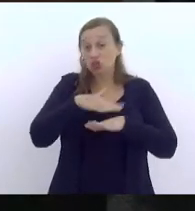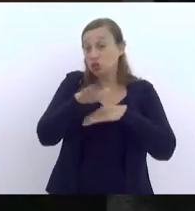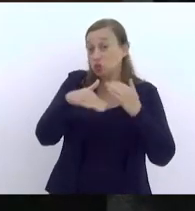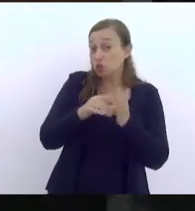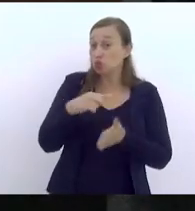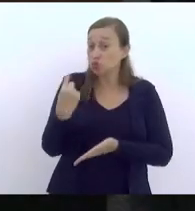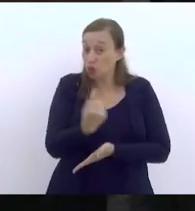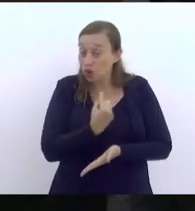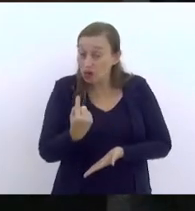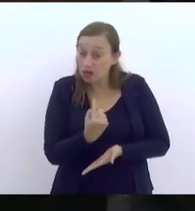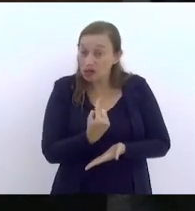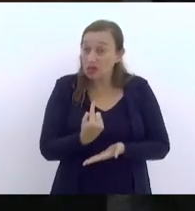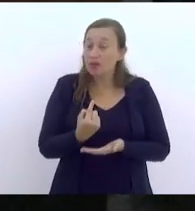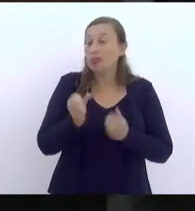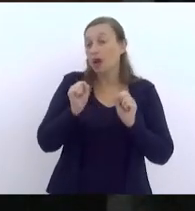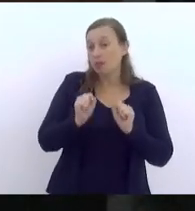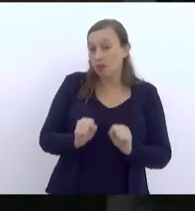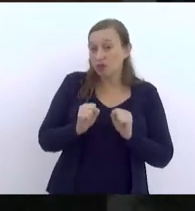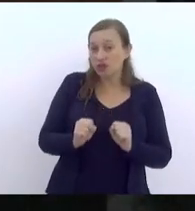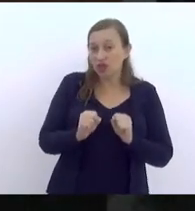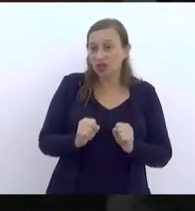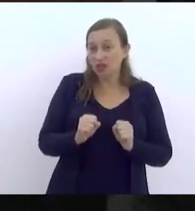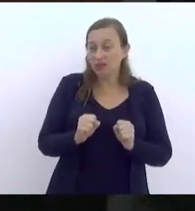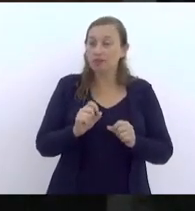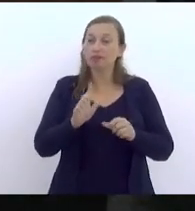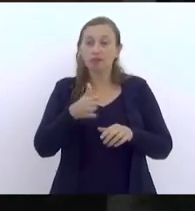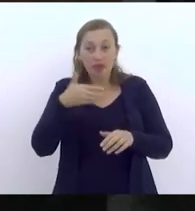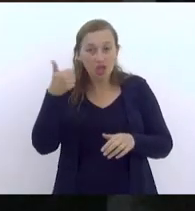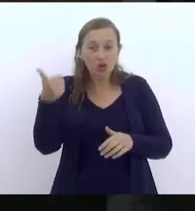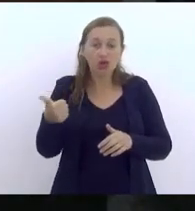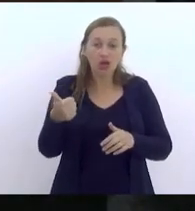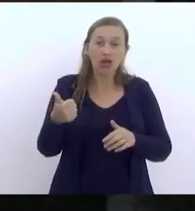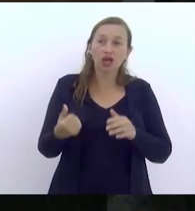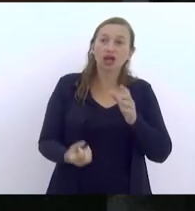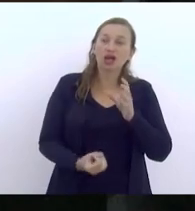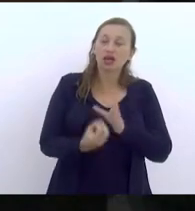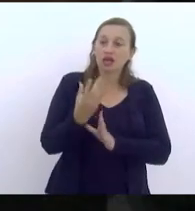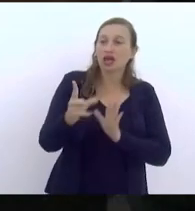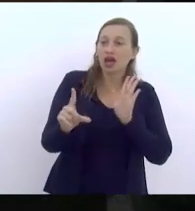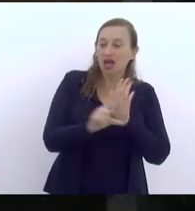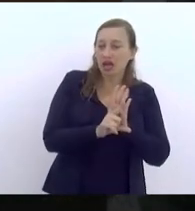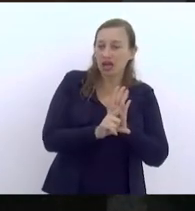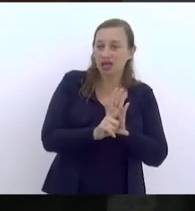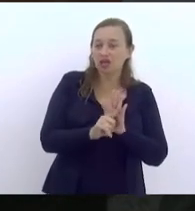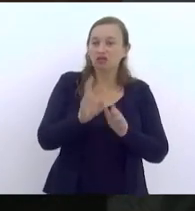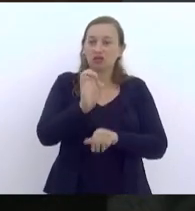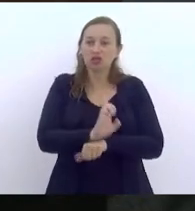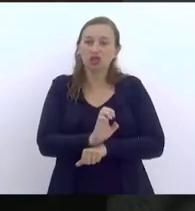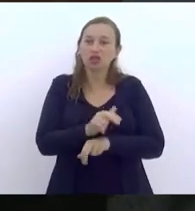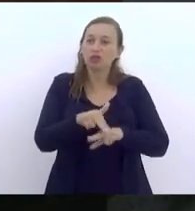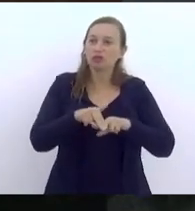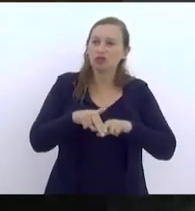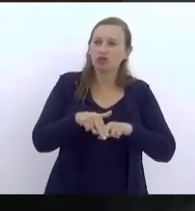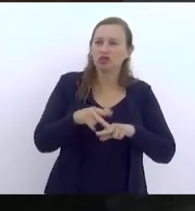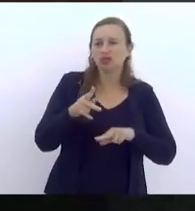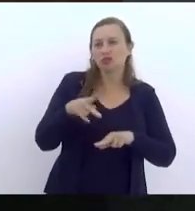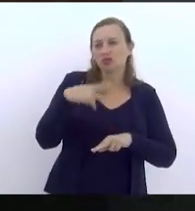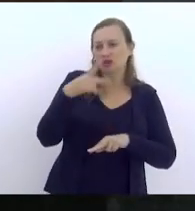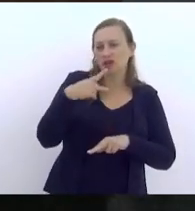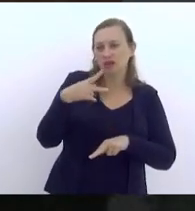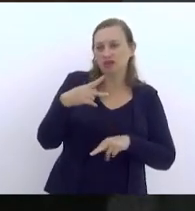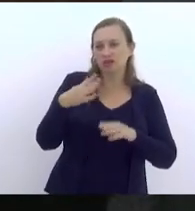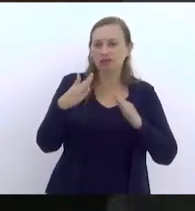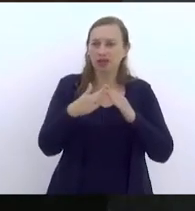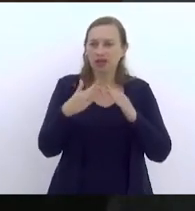nós aqui, de todas nós, a gente poder aprimorar a legislação do nosso Estado e, por isso, eu estou trazendo essa reflexão aqui para